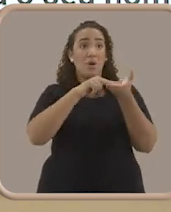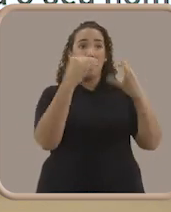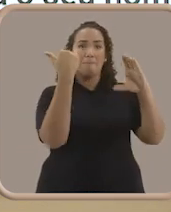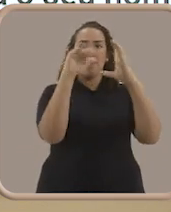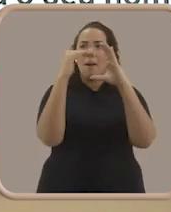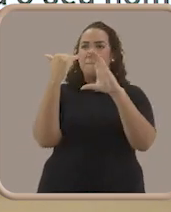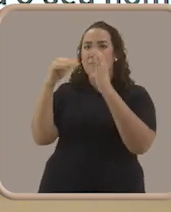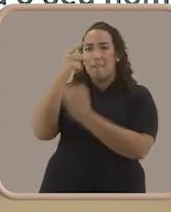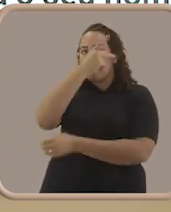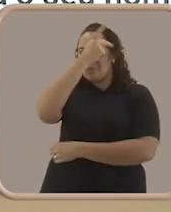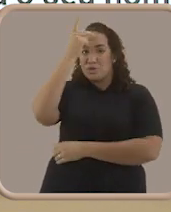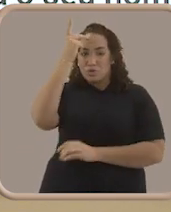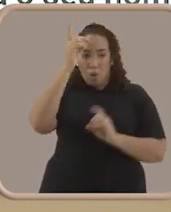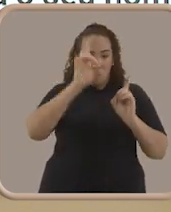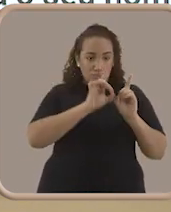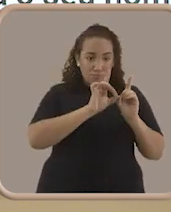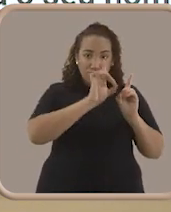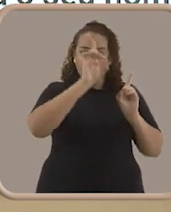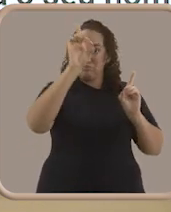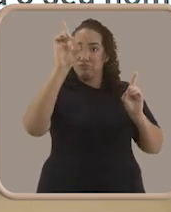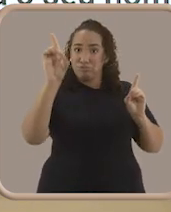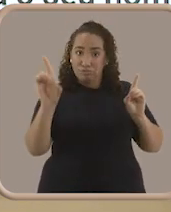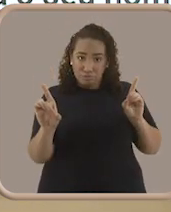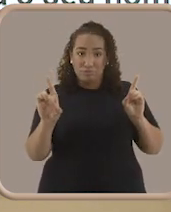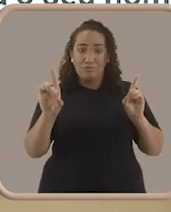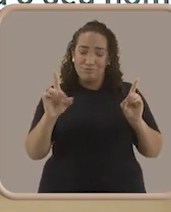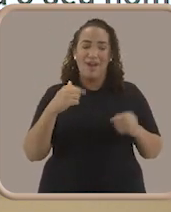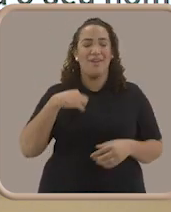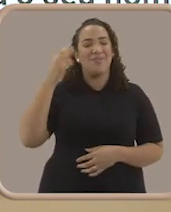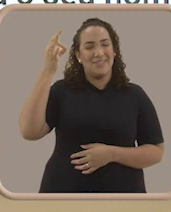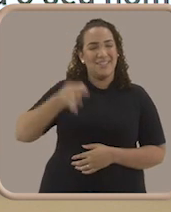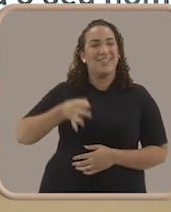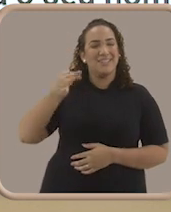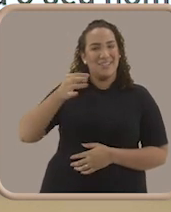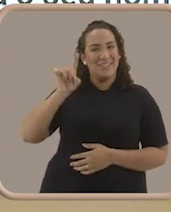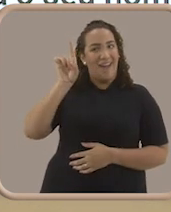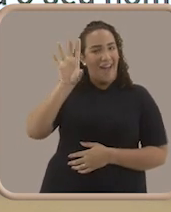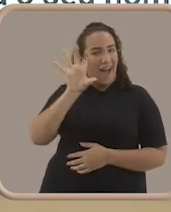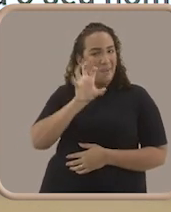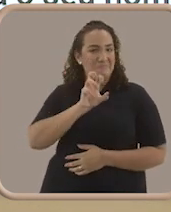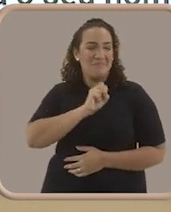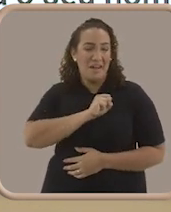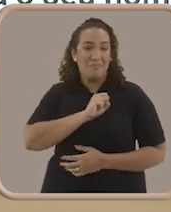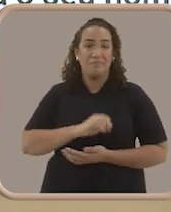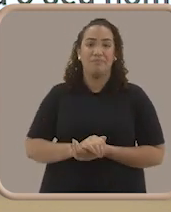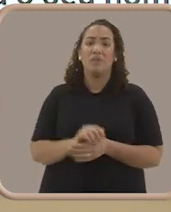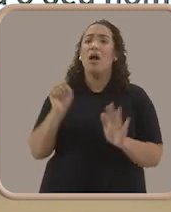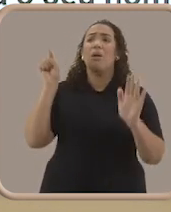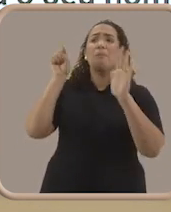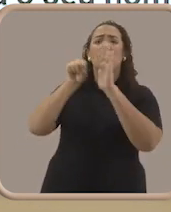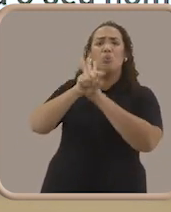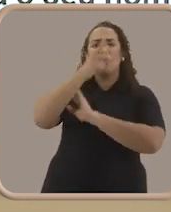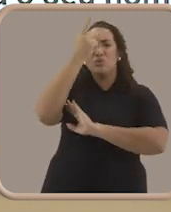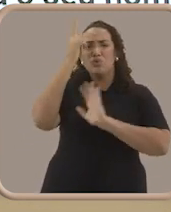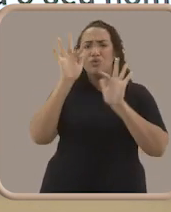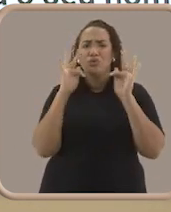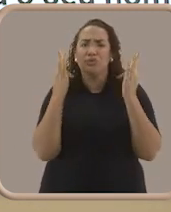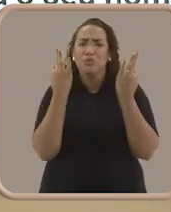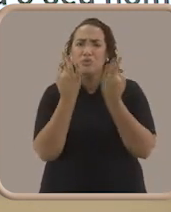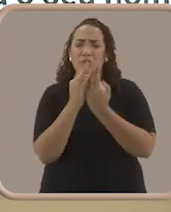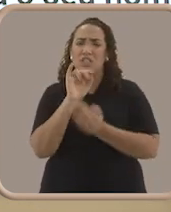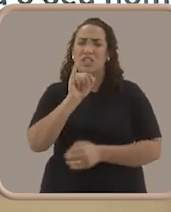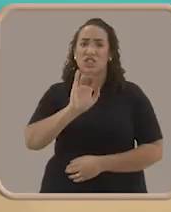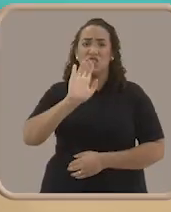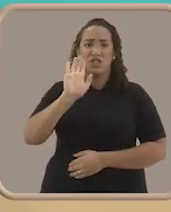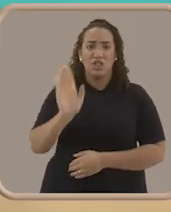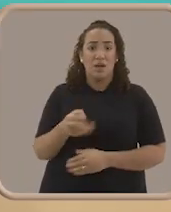especial que está longe. Certeza que ela vai amar receber. Pergunta aí para os adultos da sua casa se eles já receberam ou mandaram